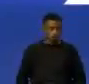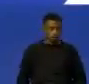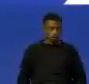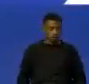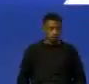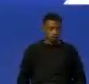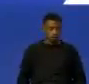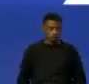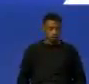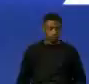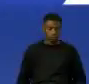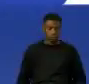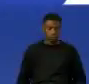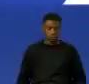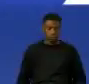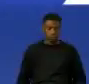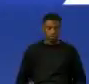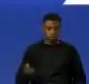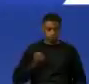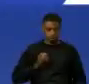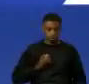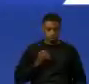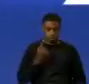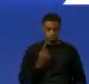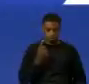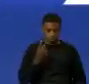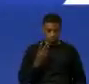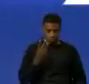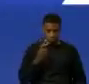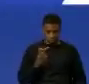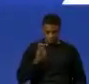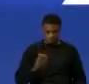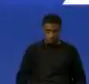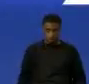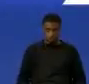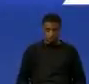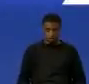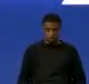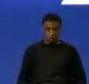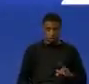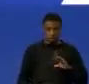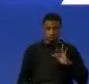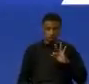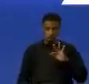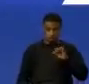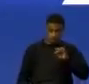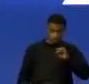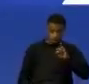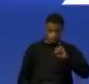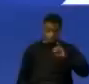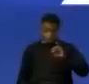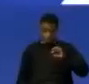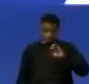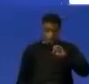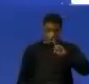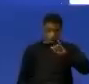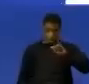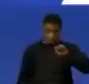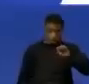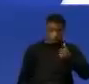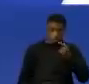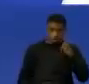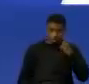chegamos aqui na nossa última questão, questão de número 135, uma questão de fisiologia humana. E